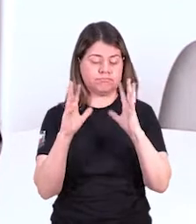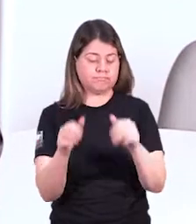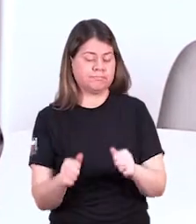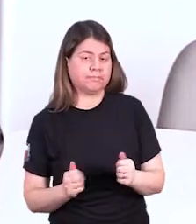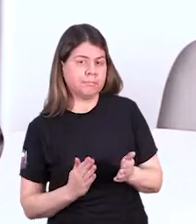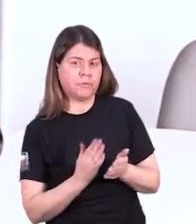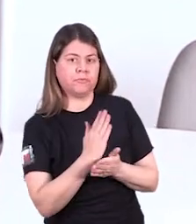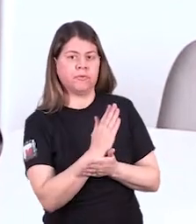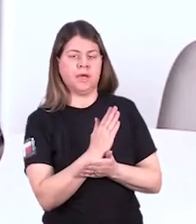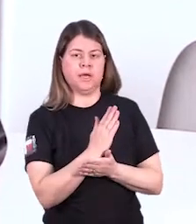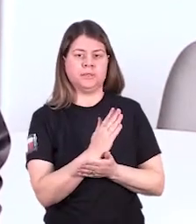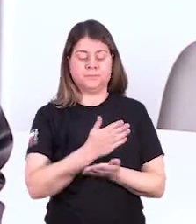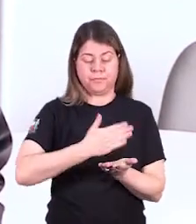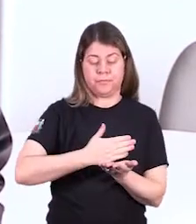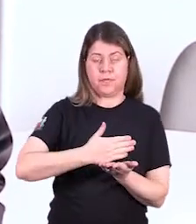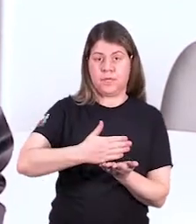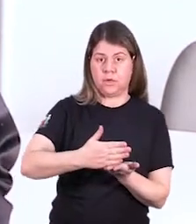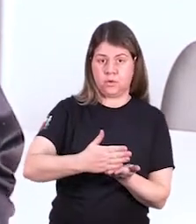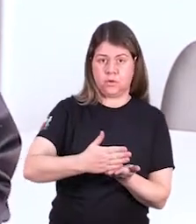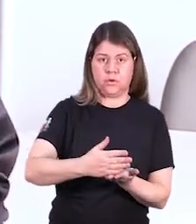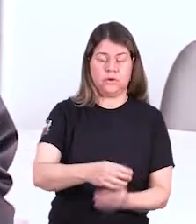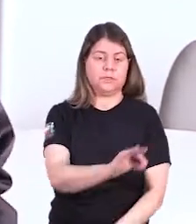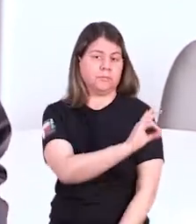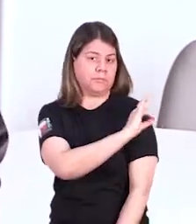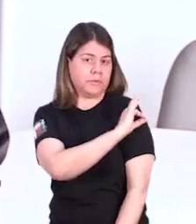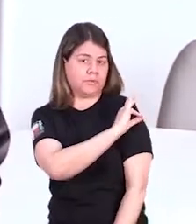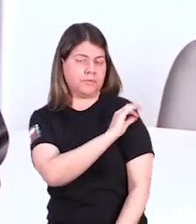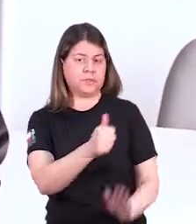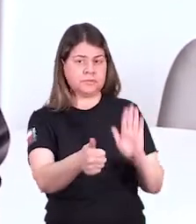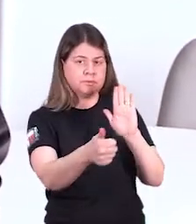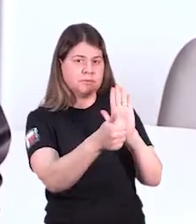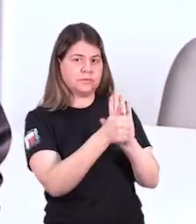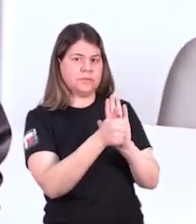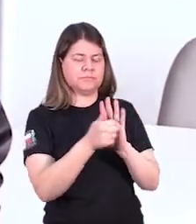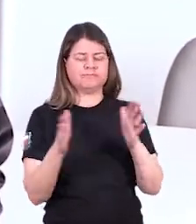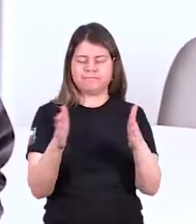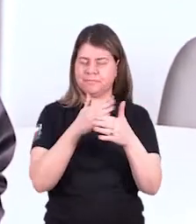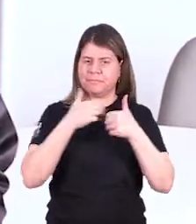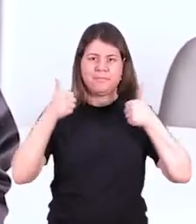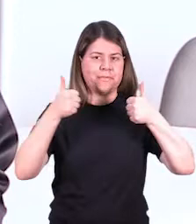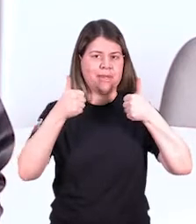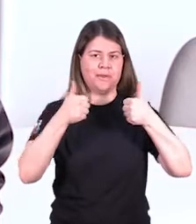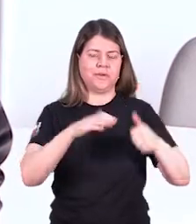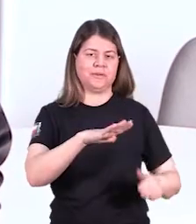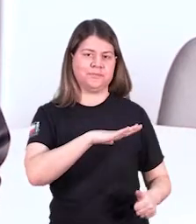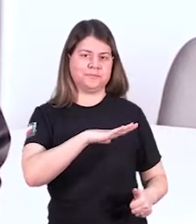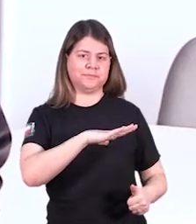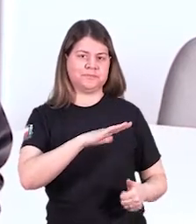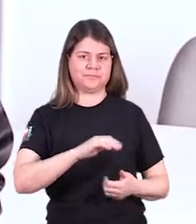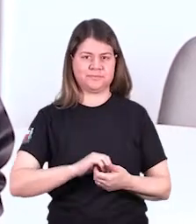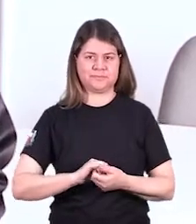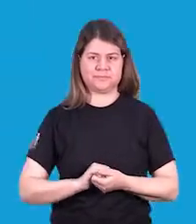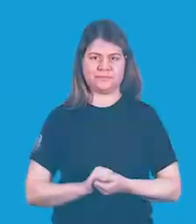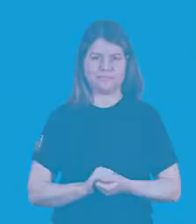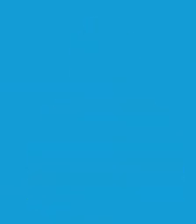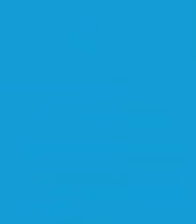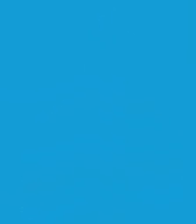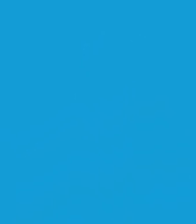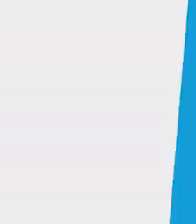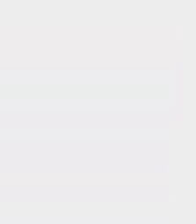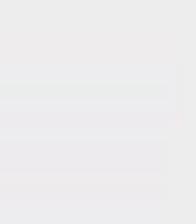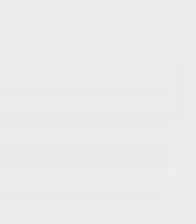essa aprovação por unanimidade e a partir de agora eventualmente com a sanção do prefeito isso será dado um start para nossa